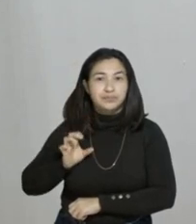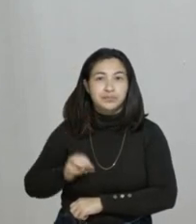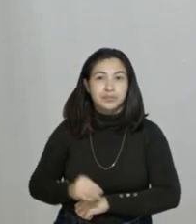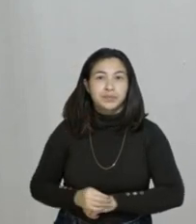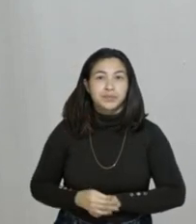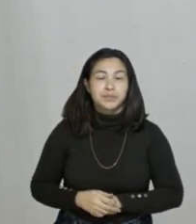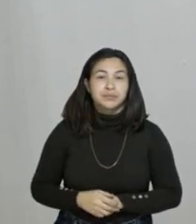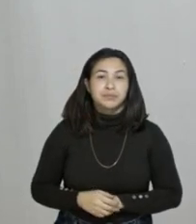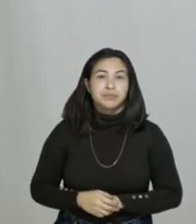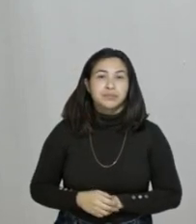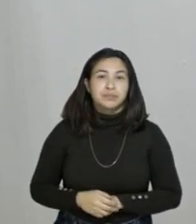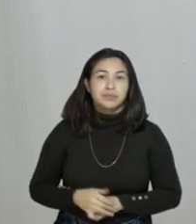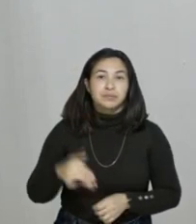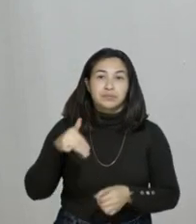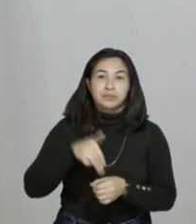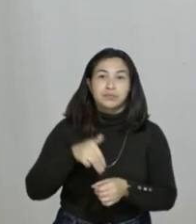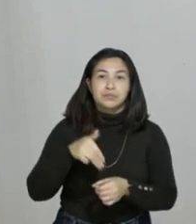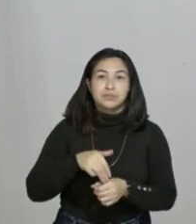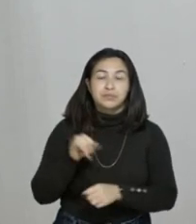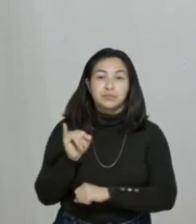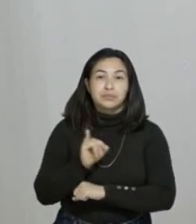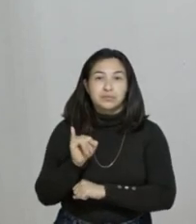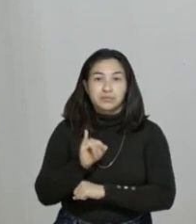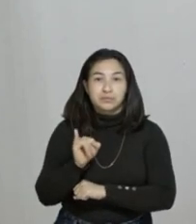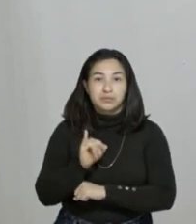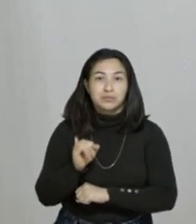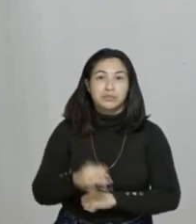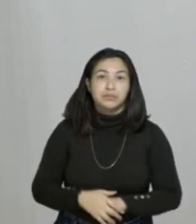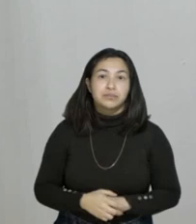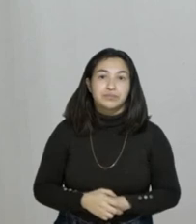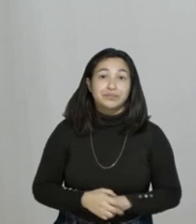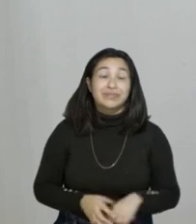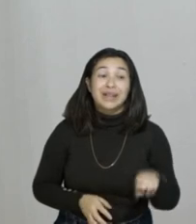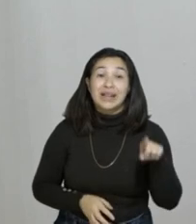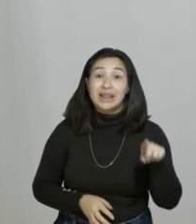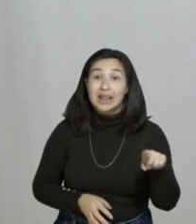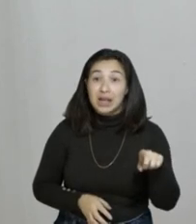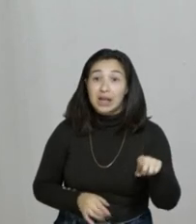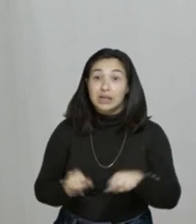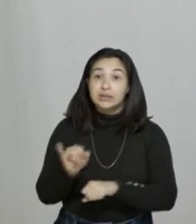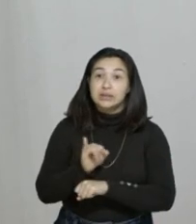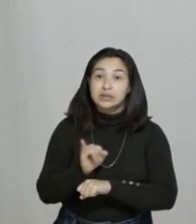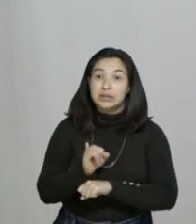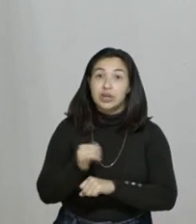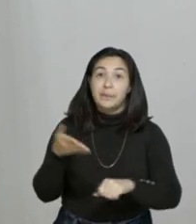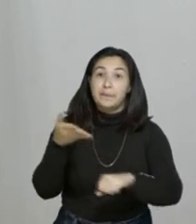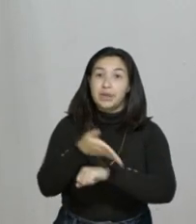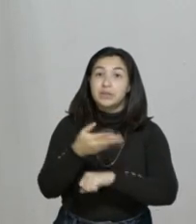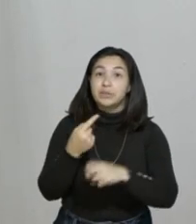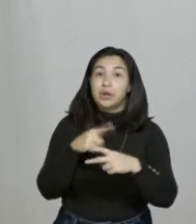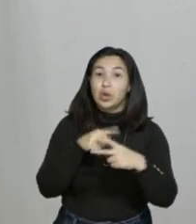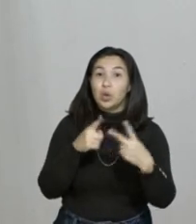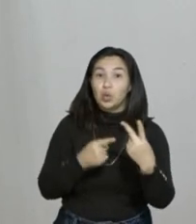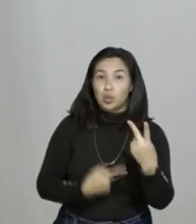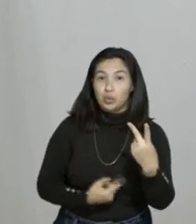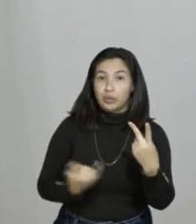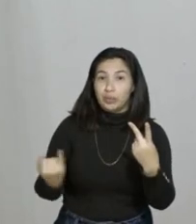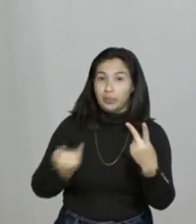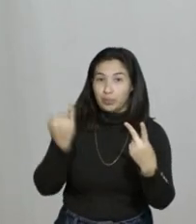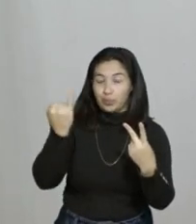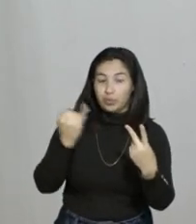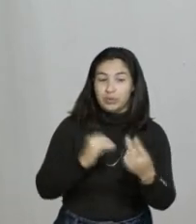no município de Itajaí onde nós participamos de dois momentos importantíssimos